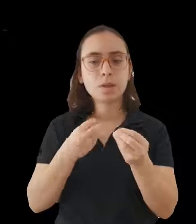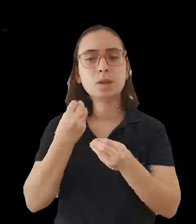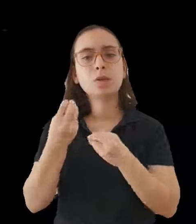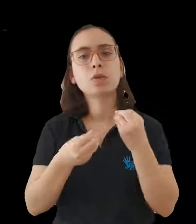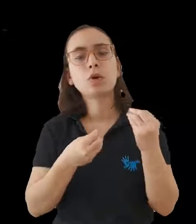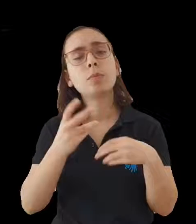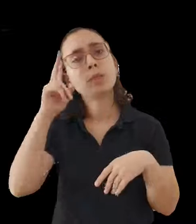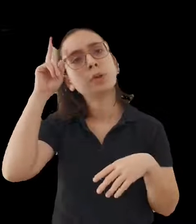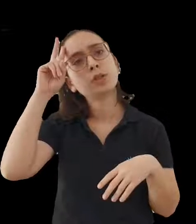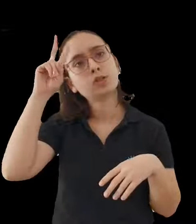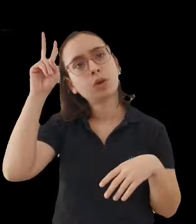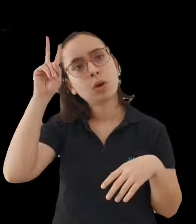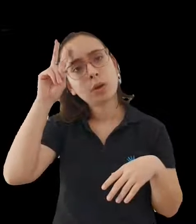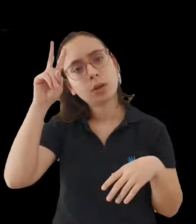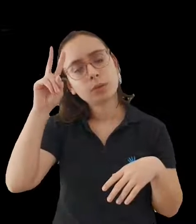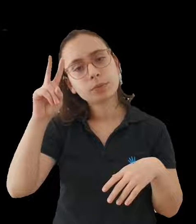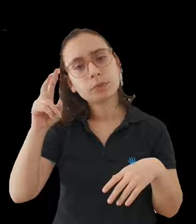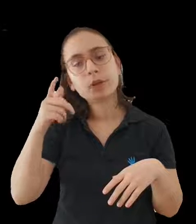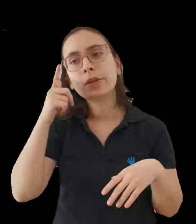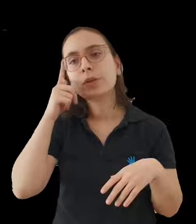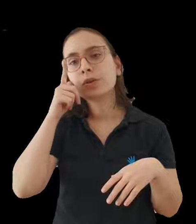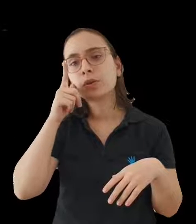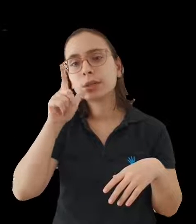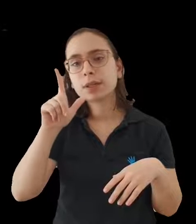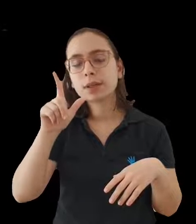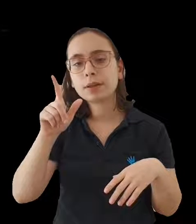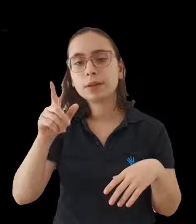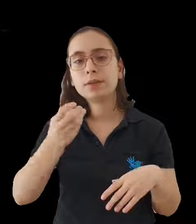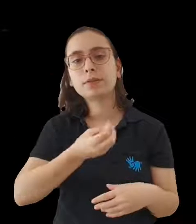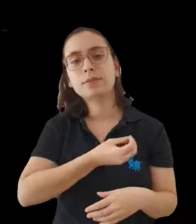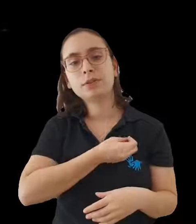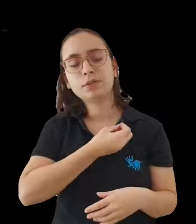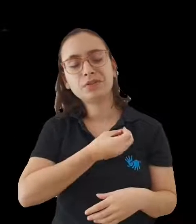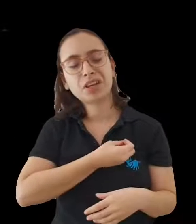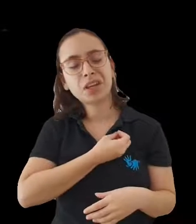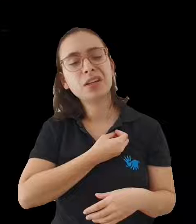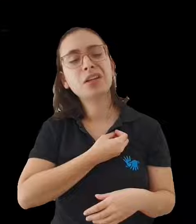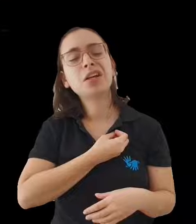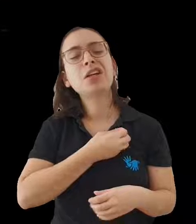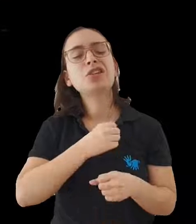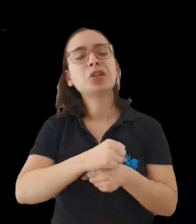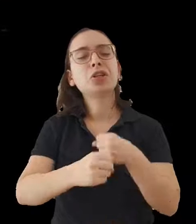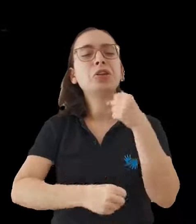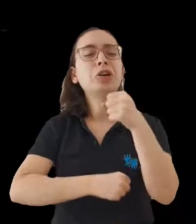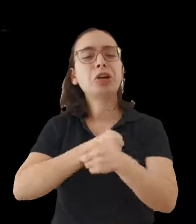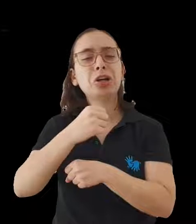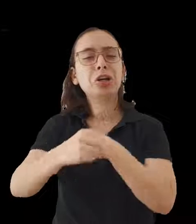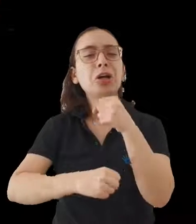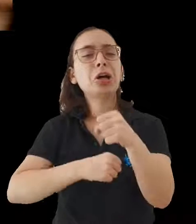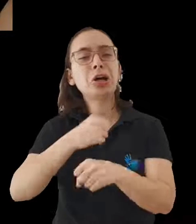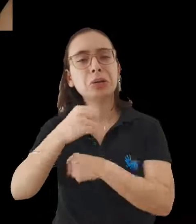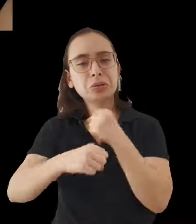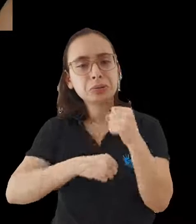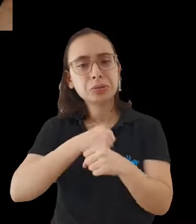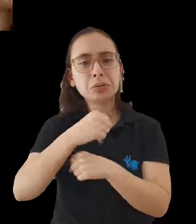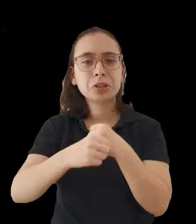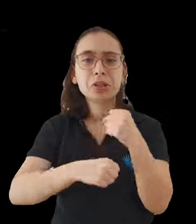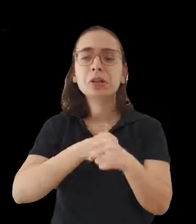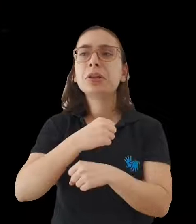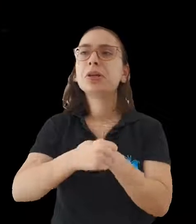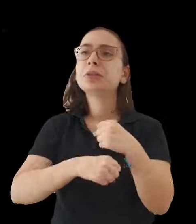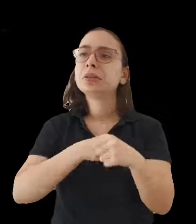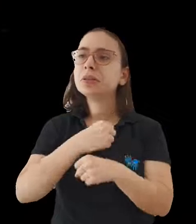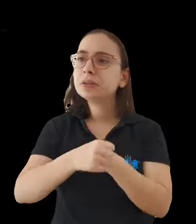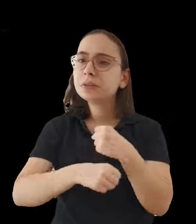história consegue sobreviver a tanto tempo e a tanta distância,